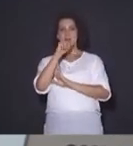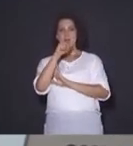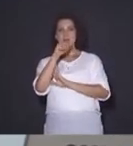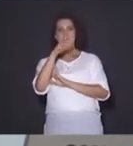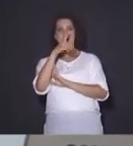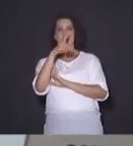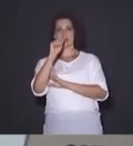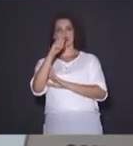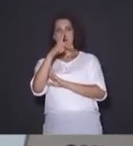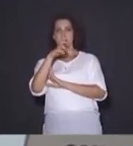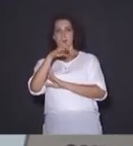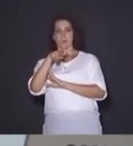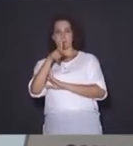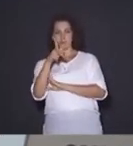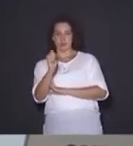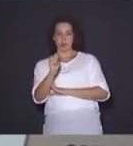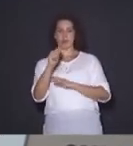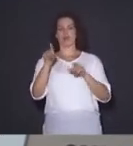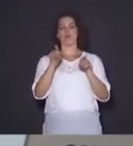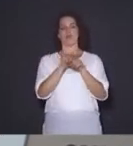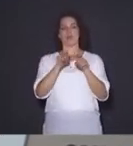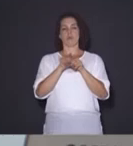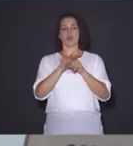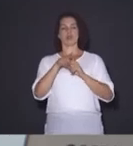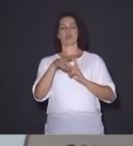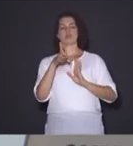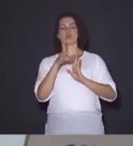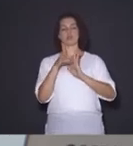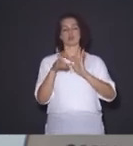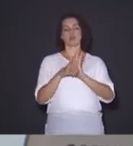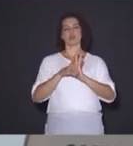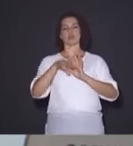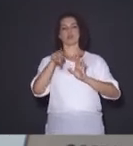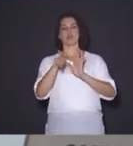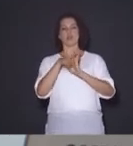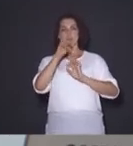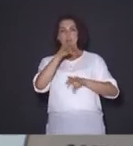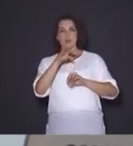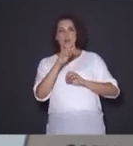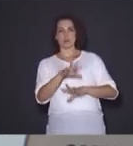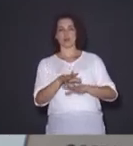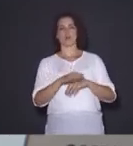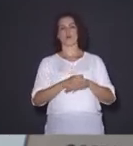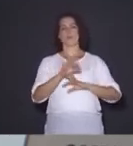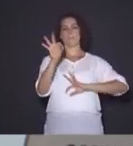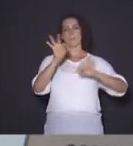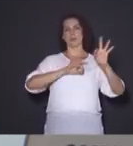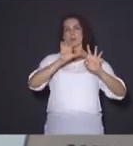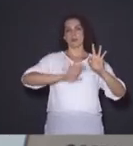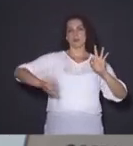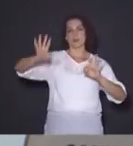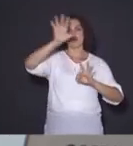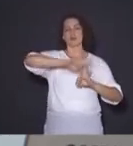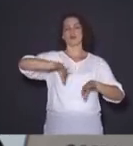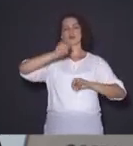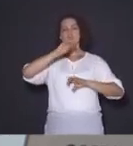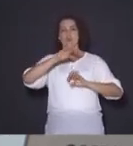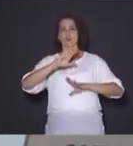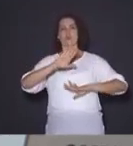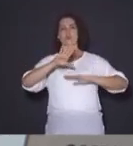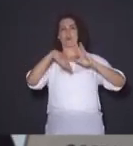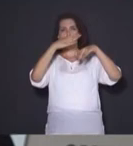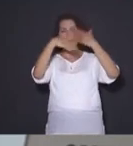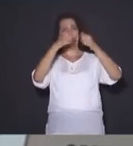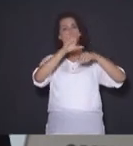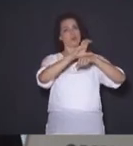há as diretrizes da educação em direitos humanos que permite que sejam construídas o plano nacional de educação né então até